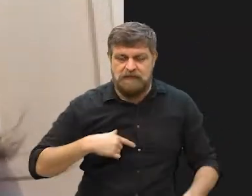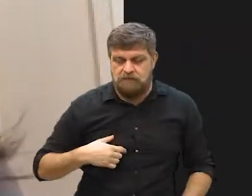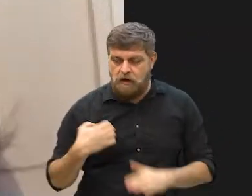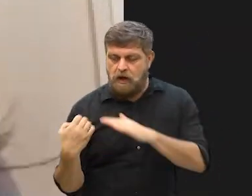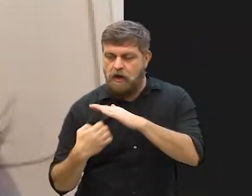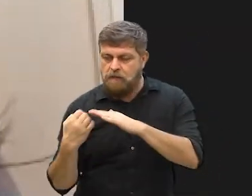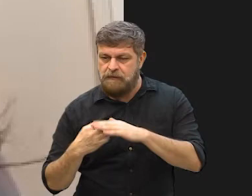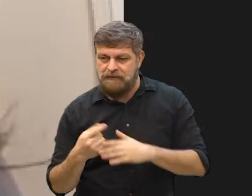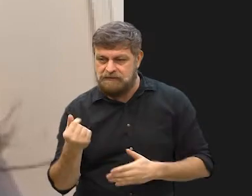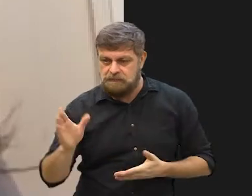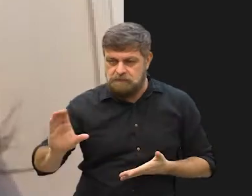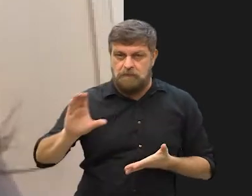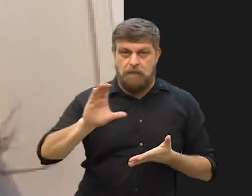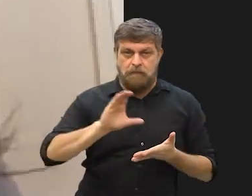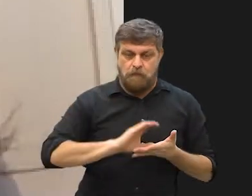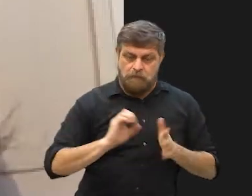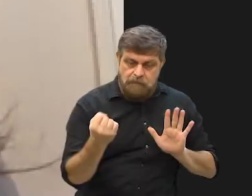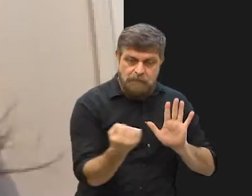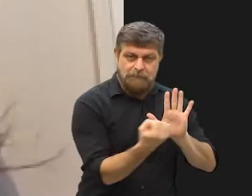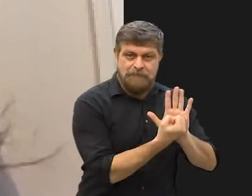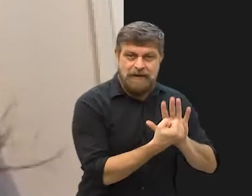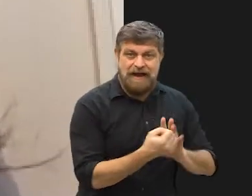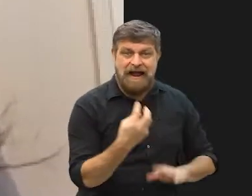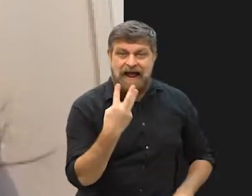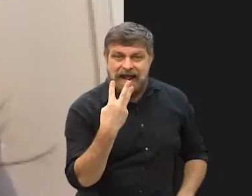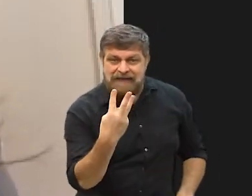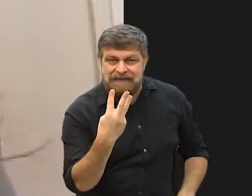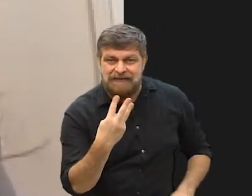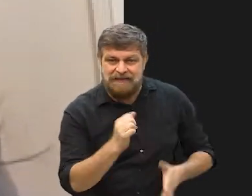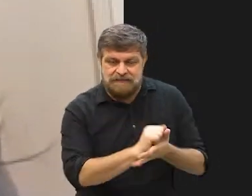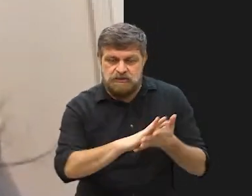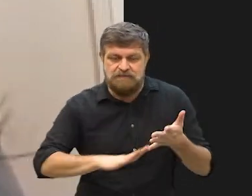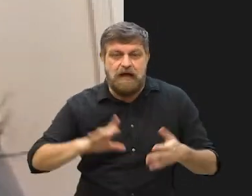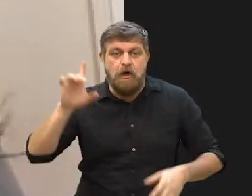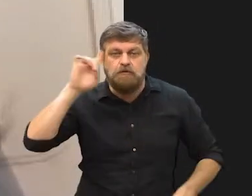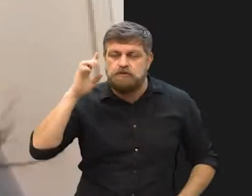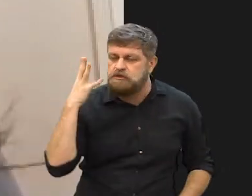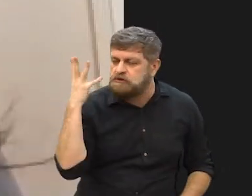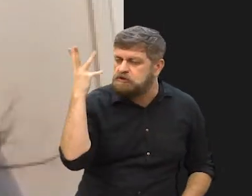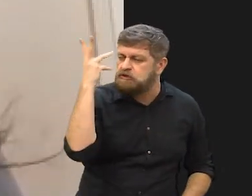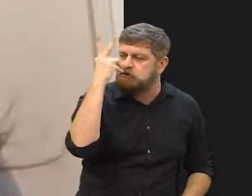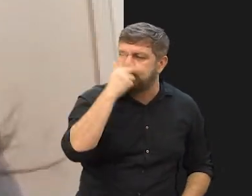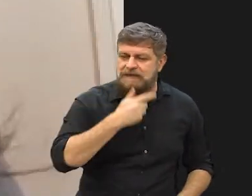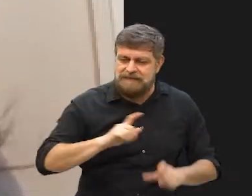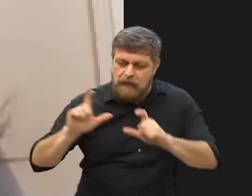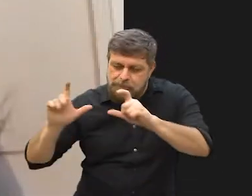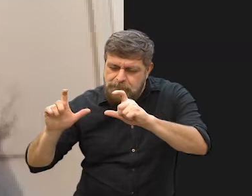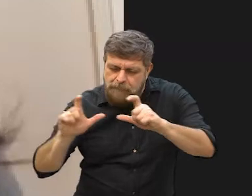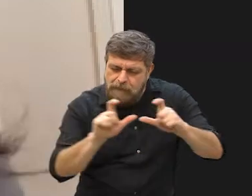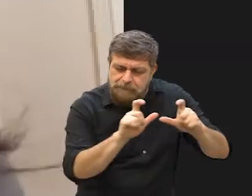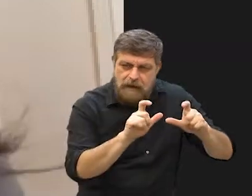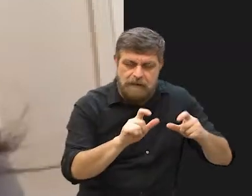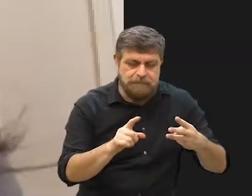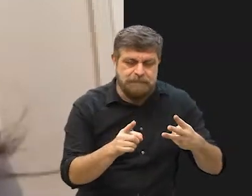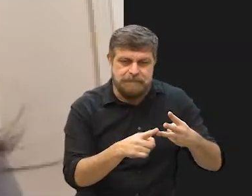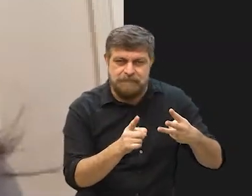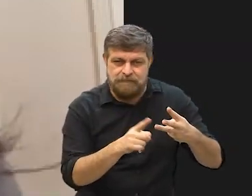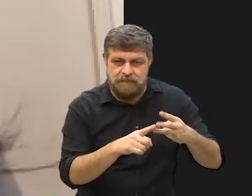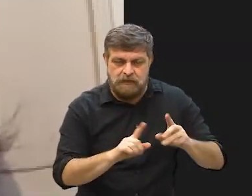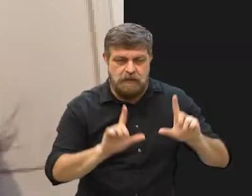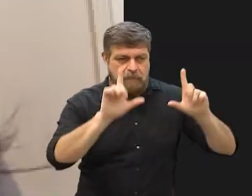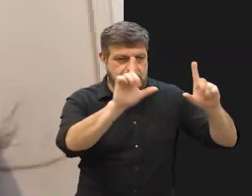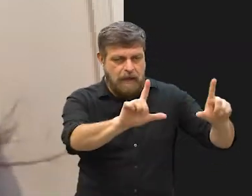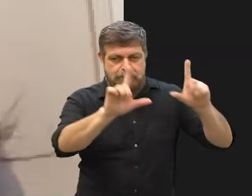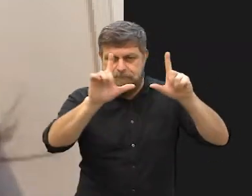patrocínio, e dessa exposição a gente conseguiu fazer 3 atividades, que foi um dia de beleza, um ensaio fotográfico e a